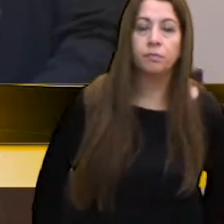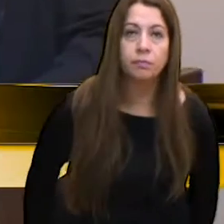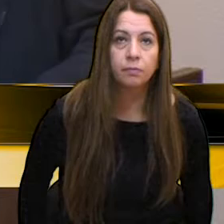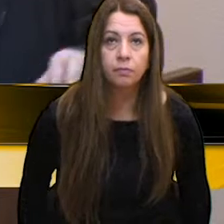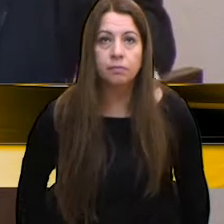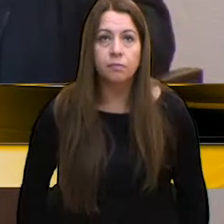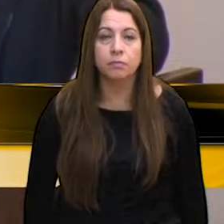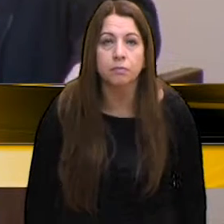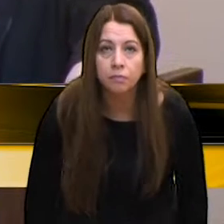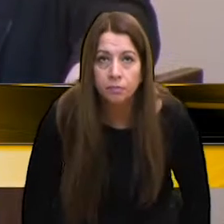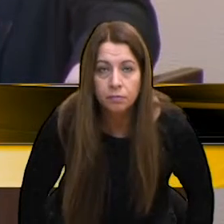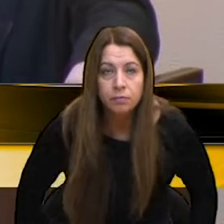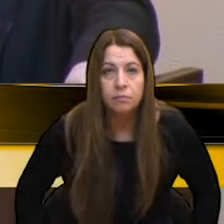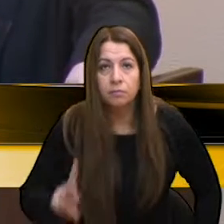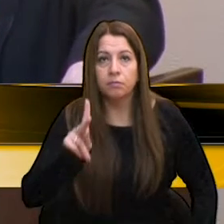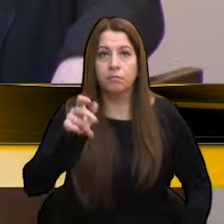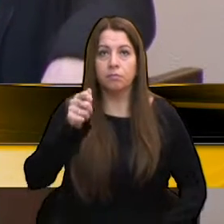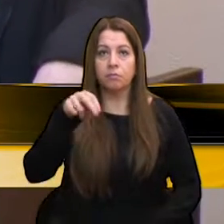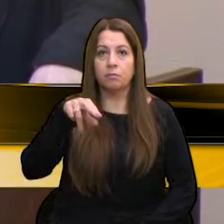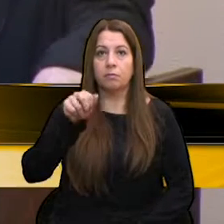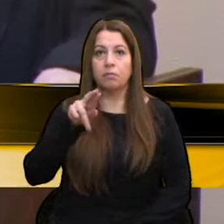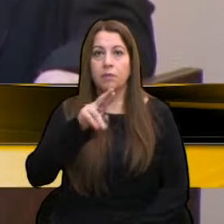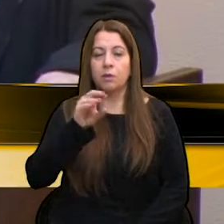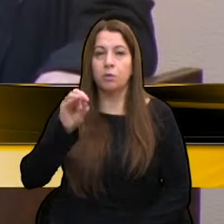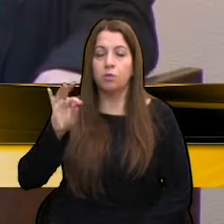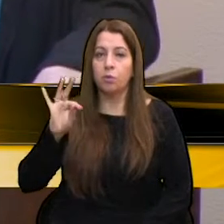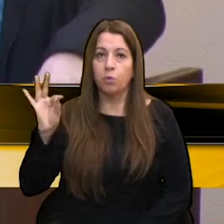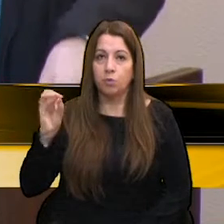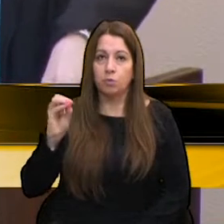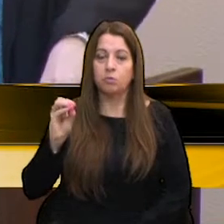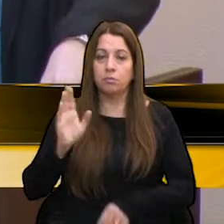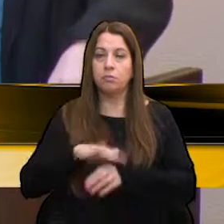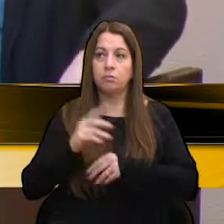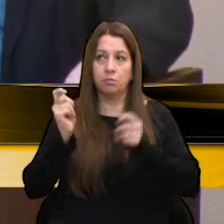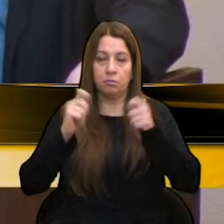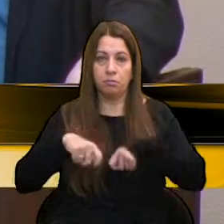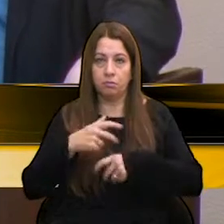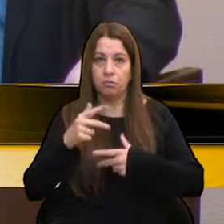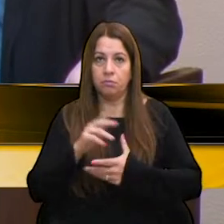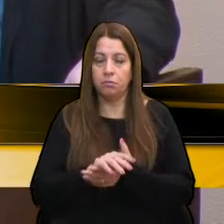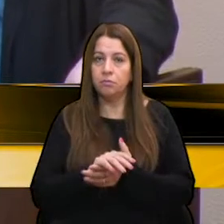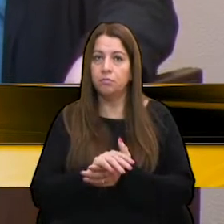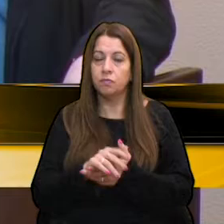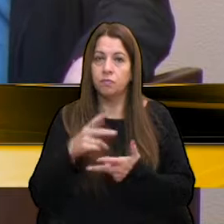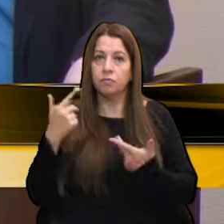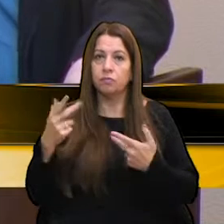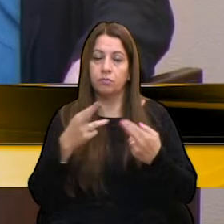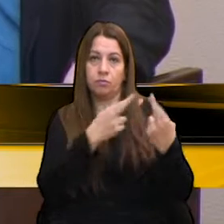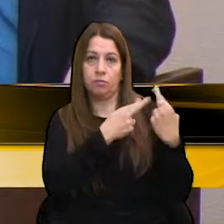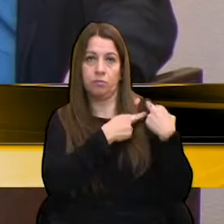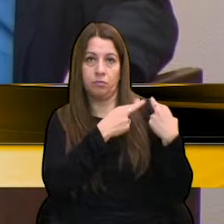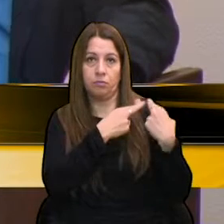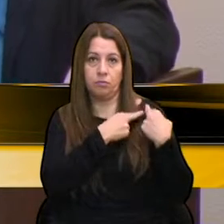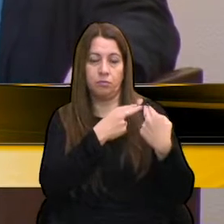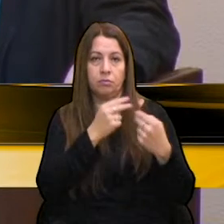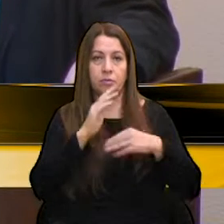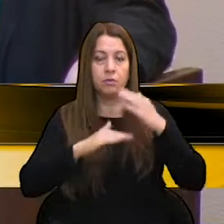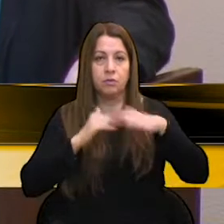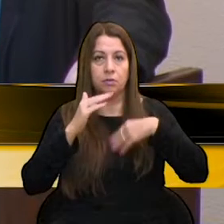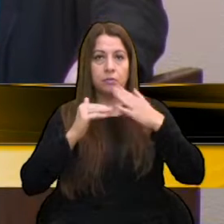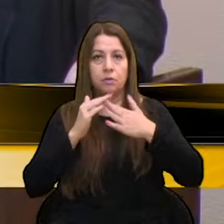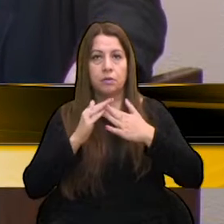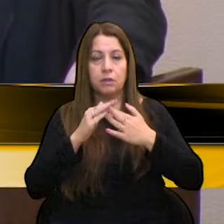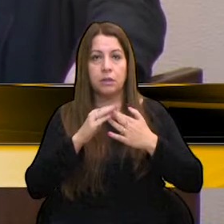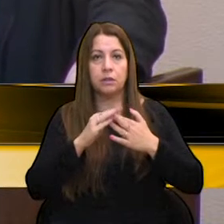Panaroto, né? Engenheiro Panaroto, um profissional da mais alta capacidade no Samai, um dos grandes responsáveis pela construção